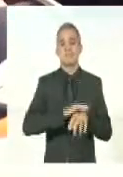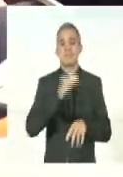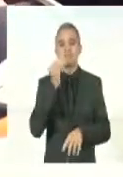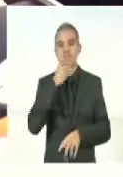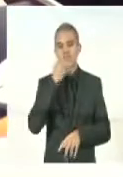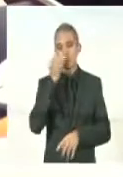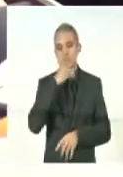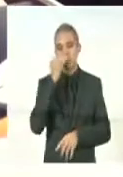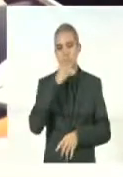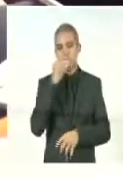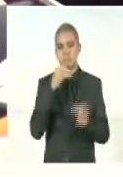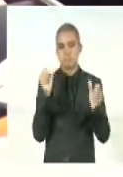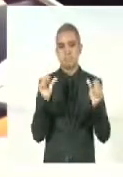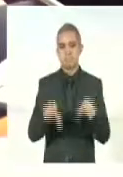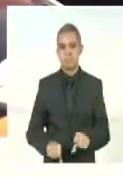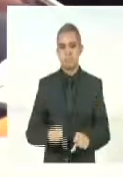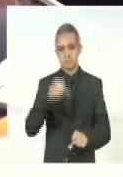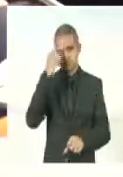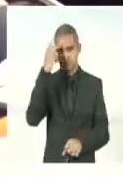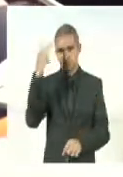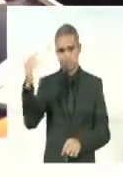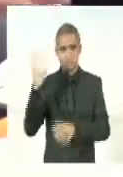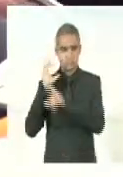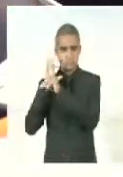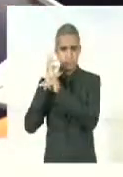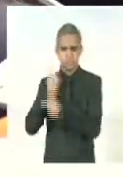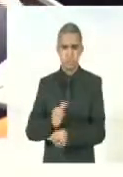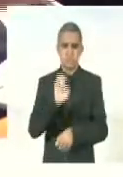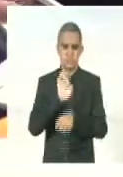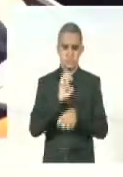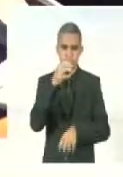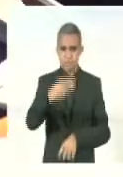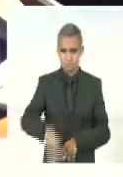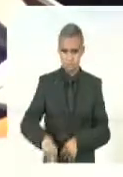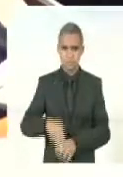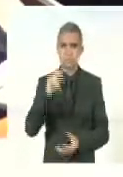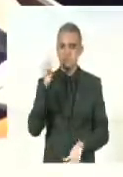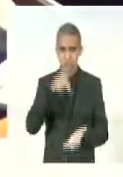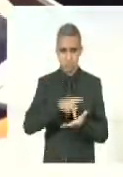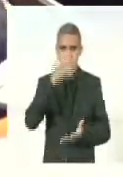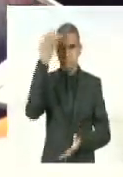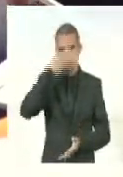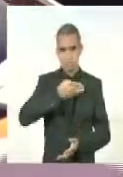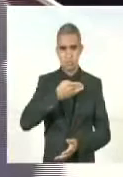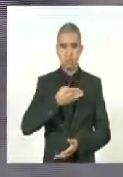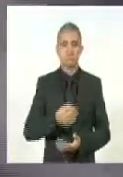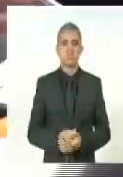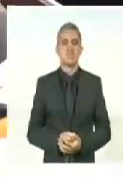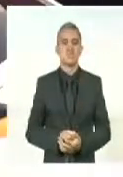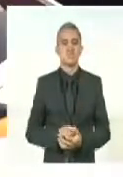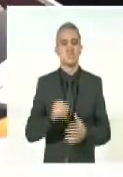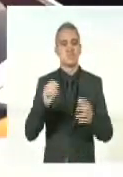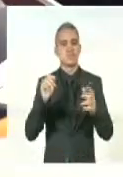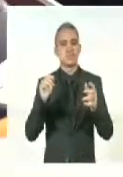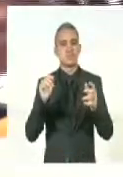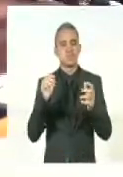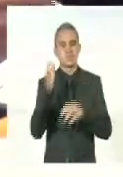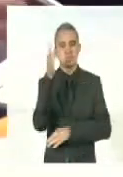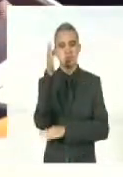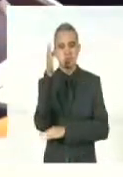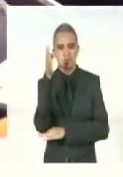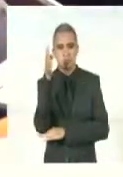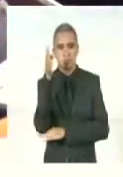história recente do nosso Estado. Isso é fato, é indiscutível, tanto na rede hoteleira, como quem trabalha